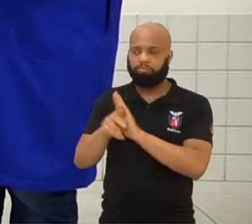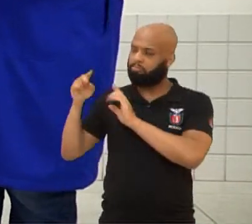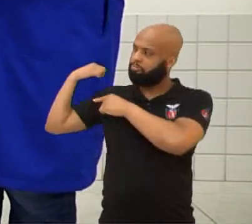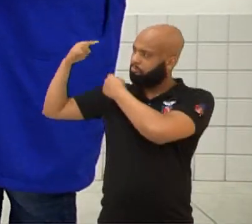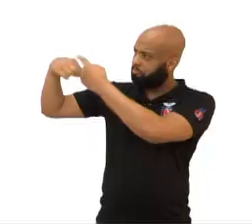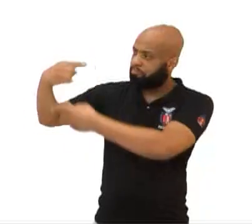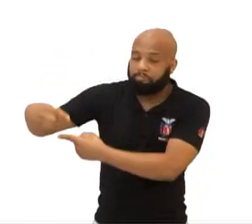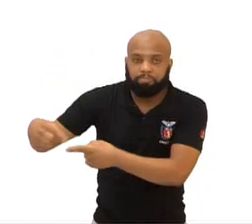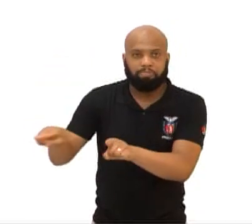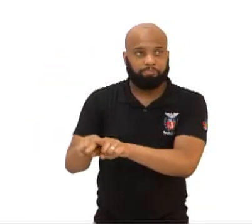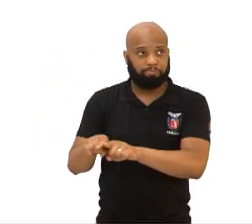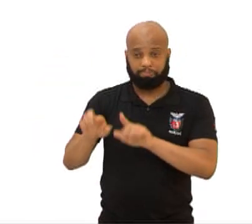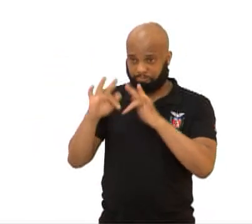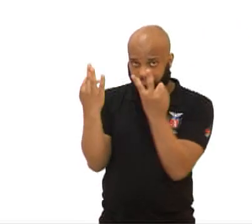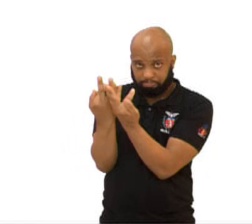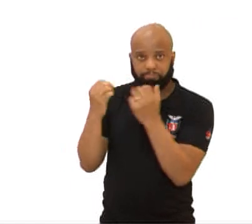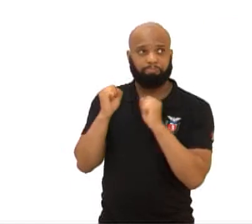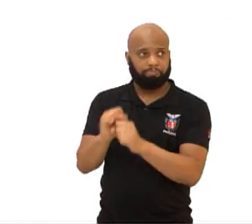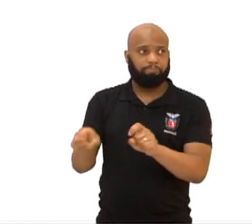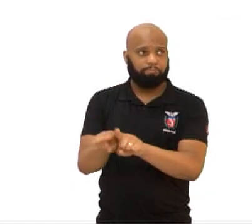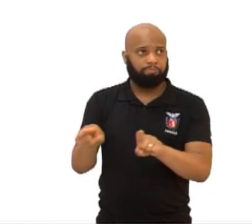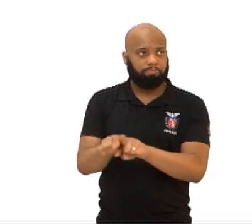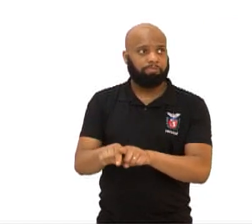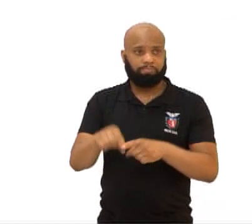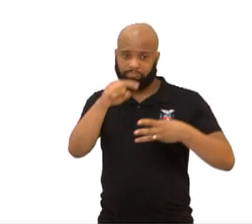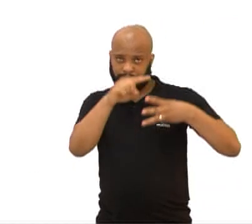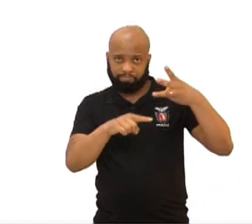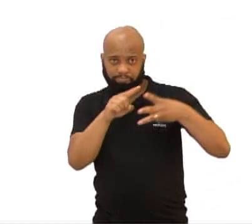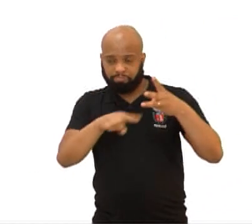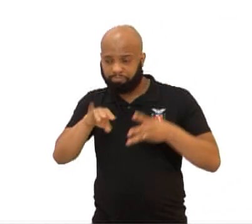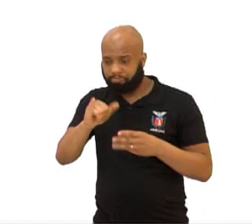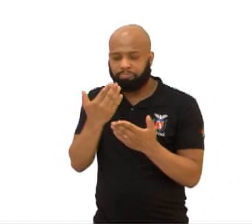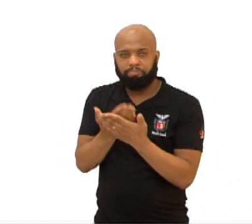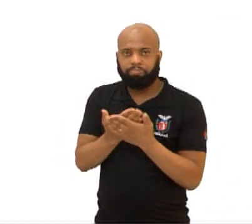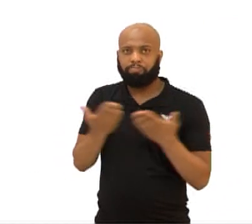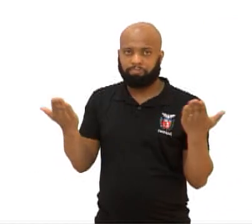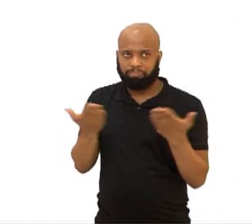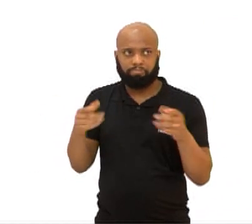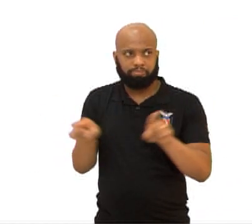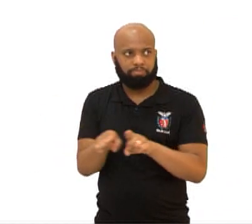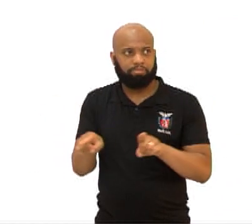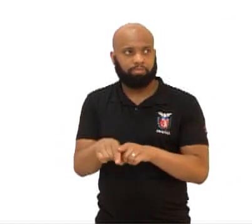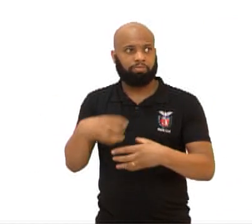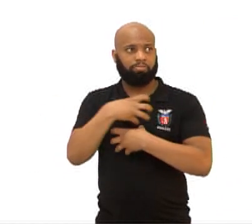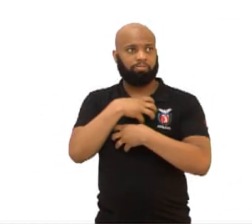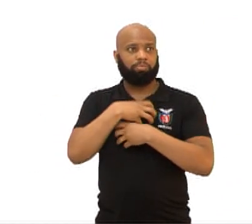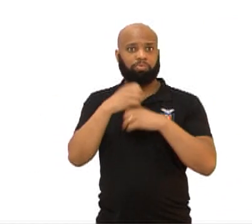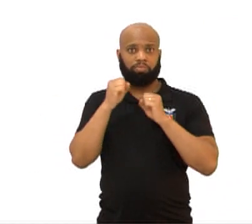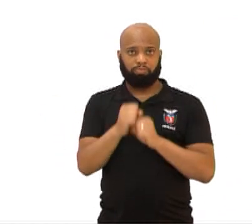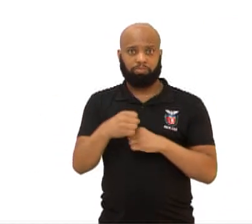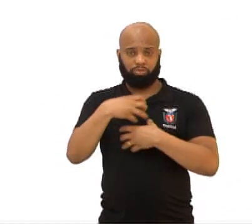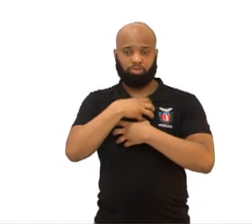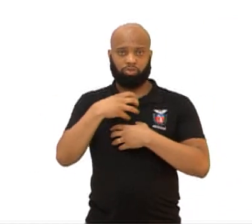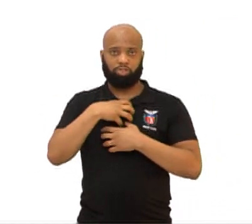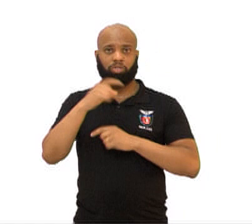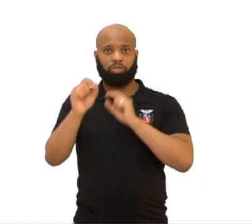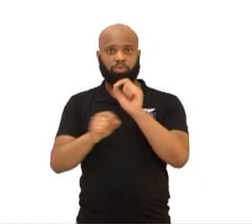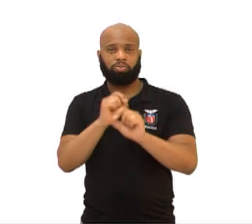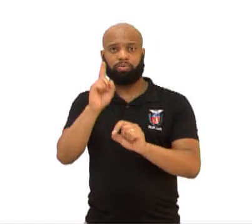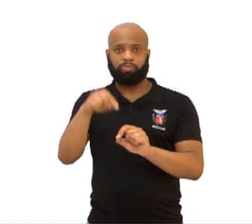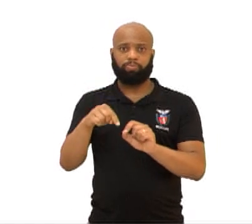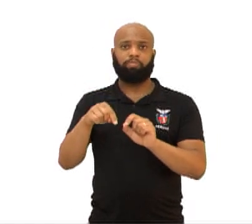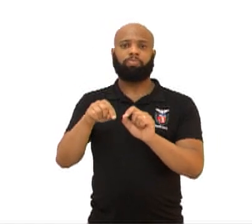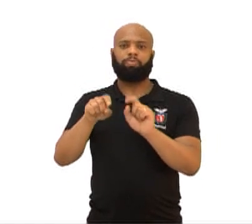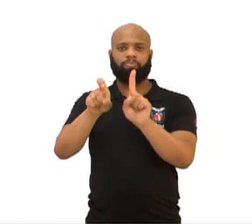Sim, galera. A miopia, ela pode ser de 3 formas que a gente vai ver aqui, tá? Ela vai ser pode ser autossômica dominante, ou seja,